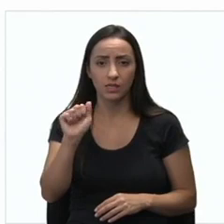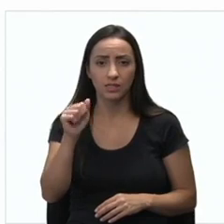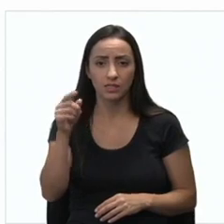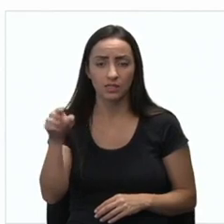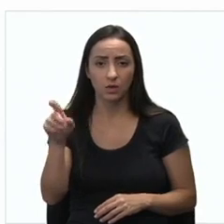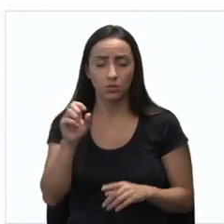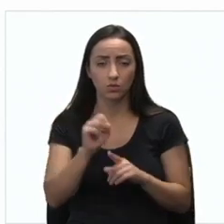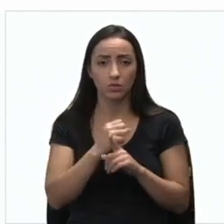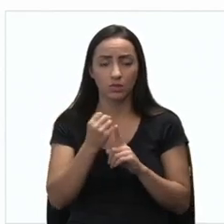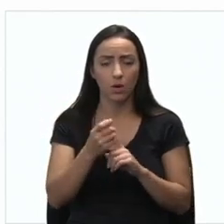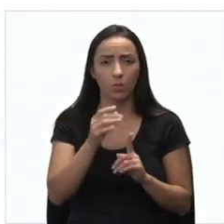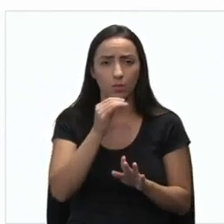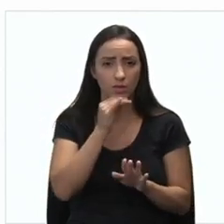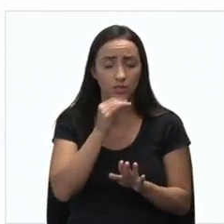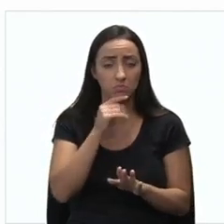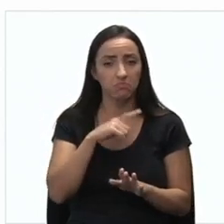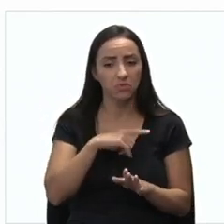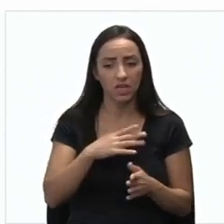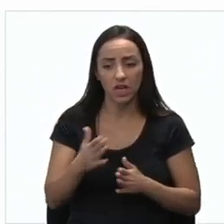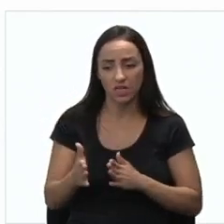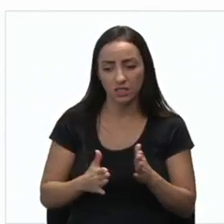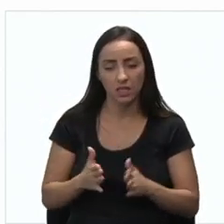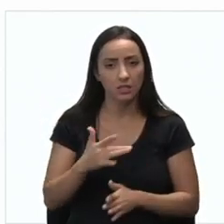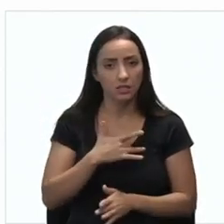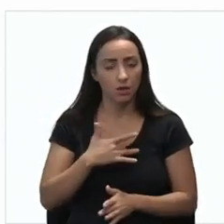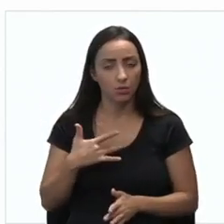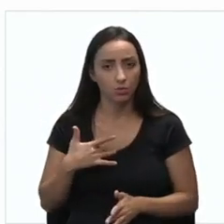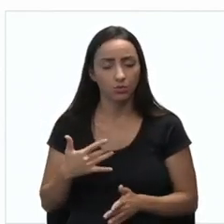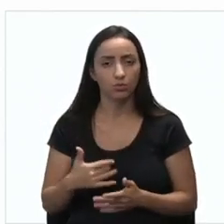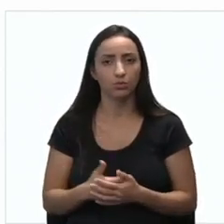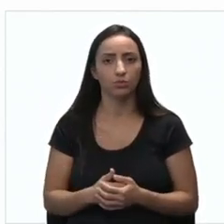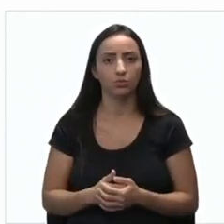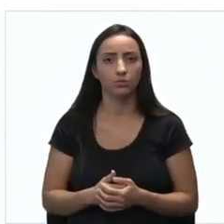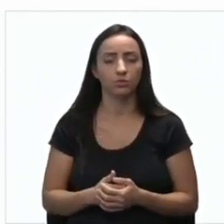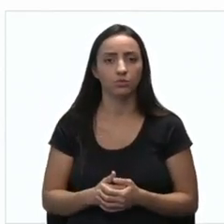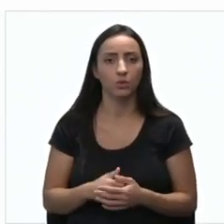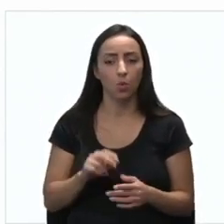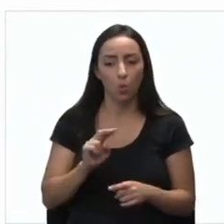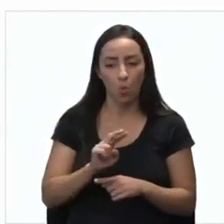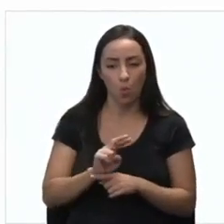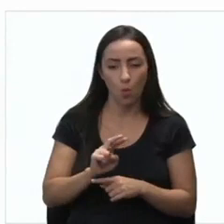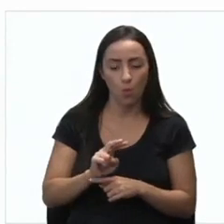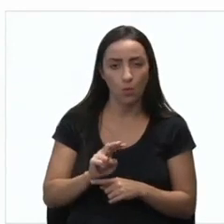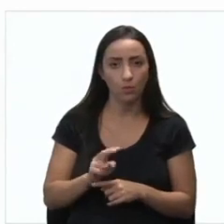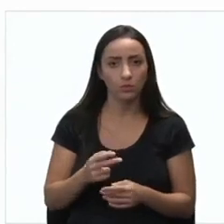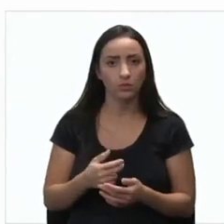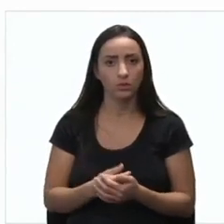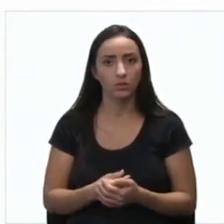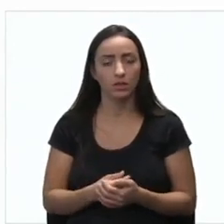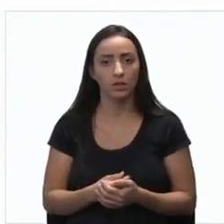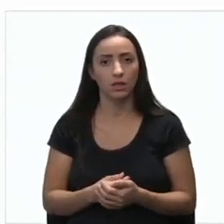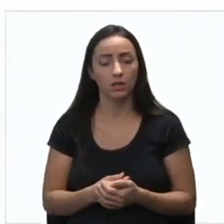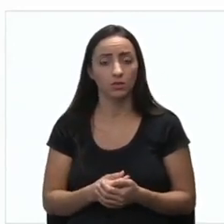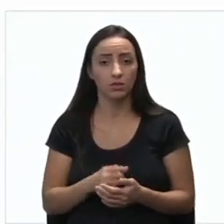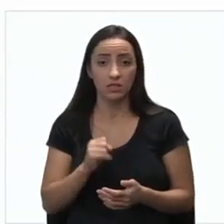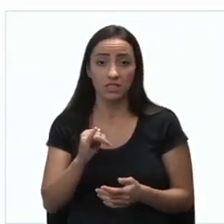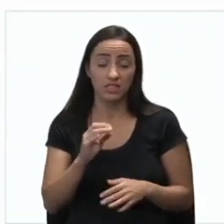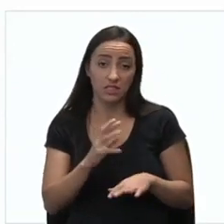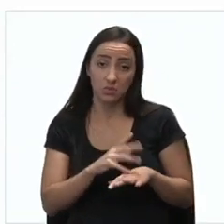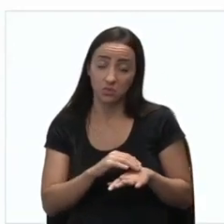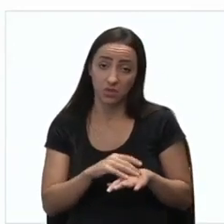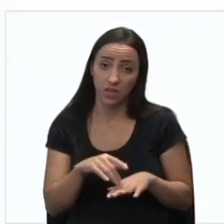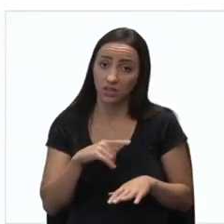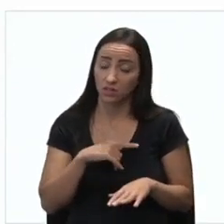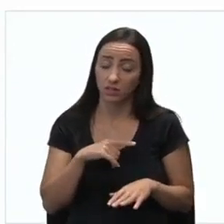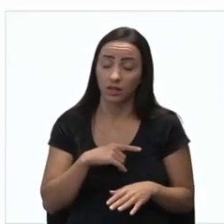exemplo, né, se ele tem acesso à saúde e a cuidados no período de adoecimento, né? Quem